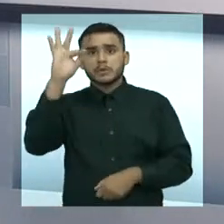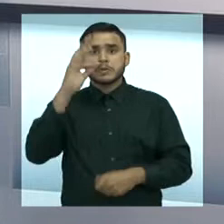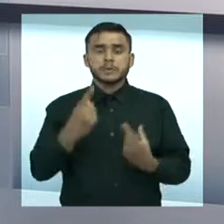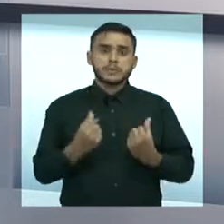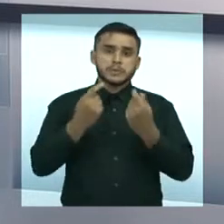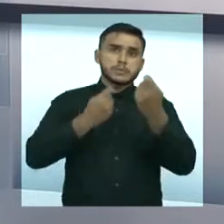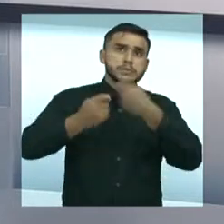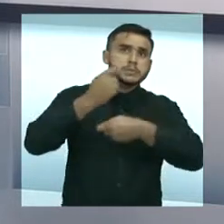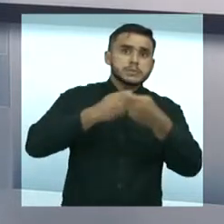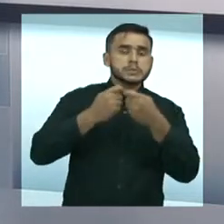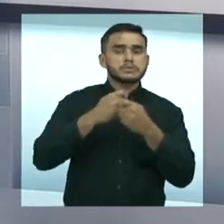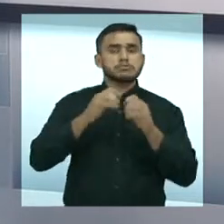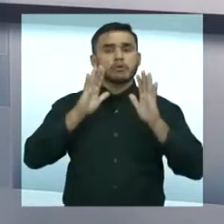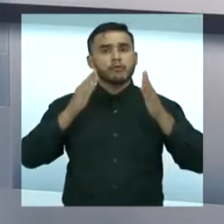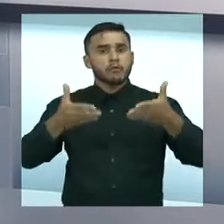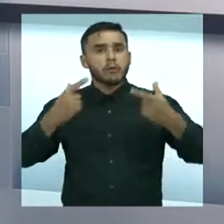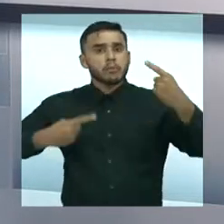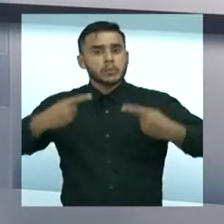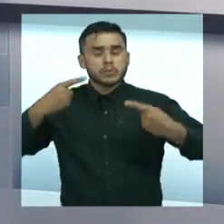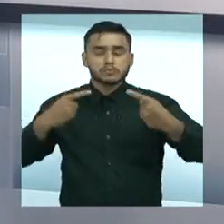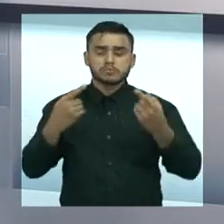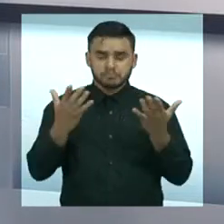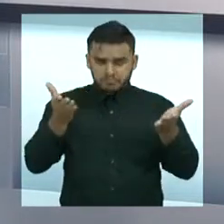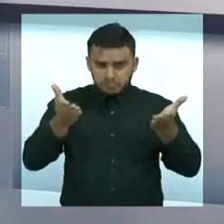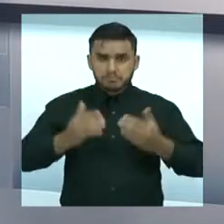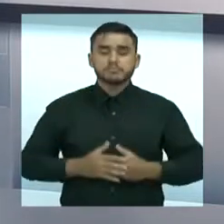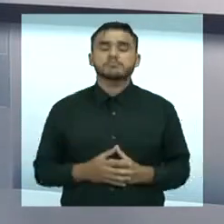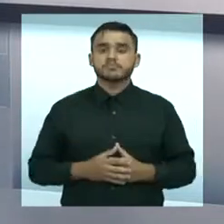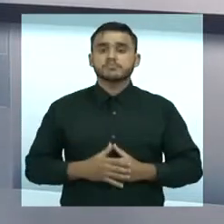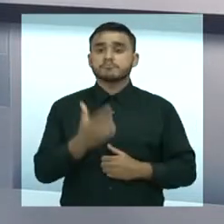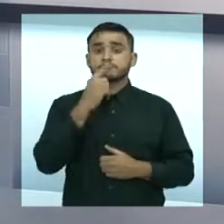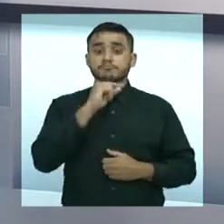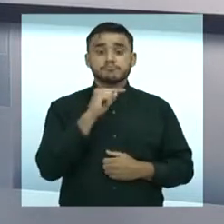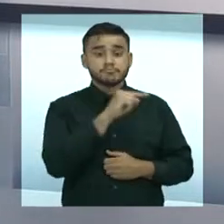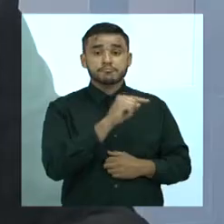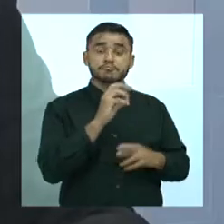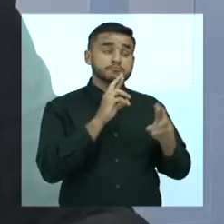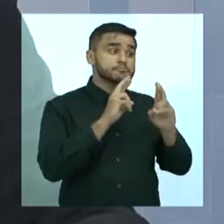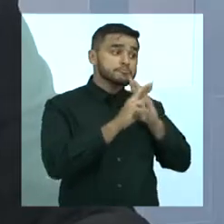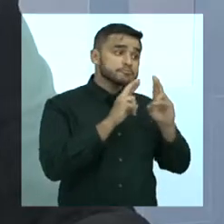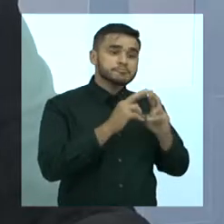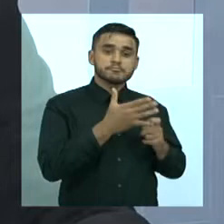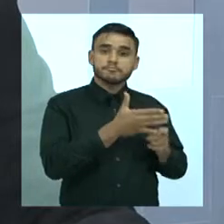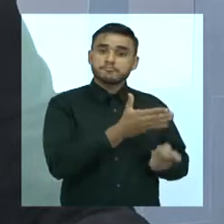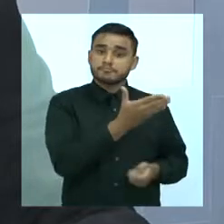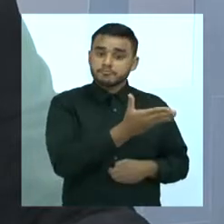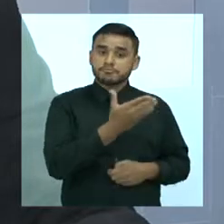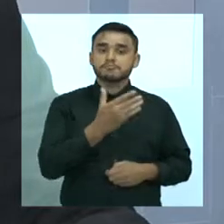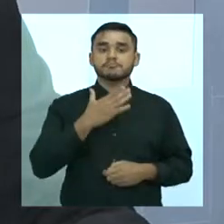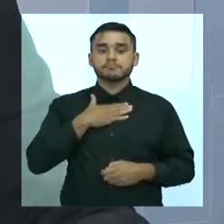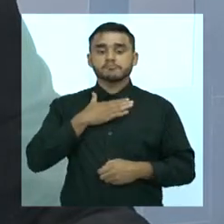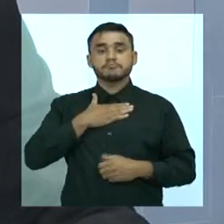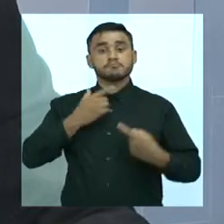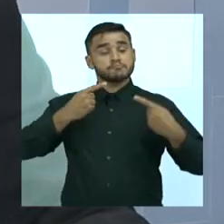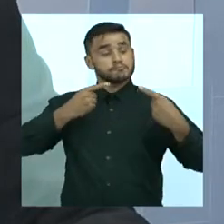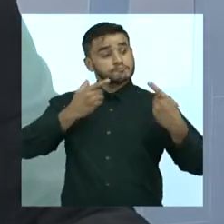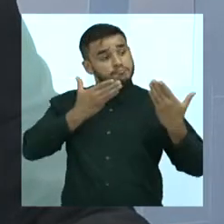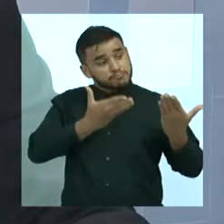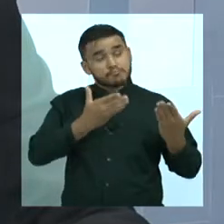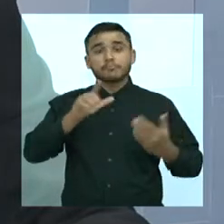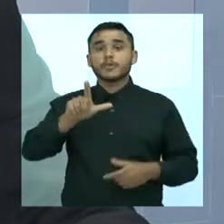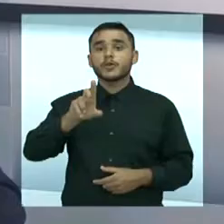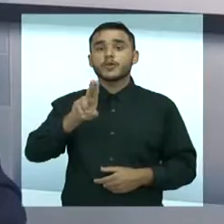política. Hoje nós vamos conversar com o consultor político Luiz Cláudio Ferreira Barbosa,